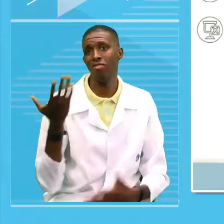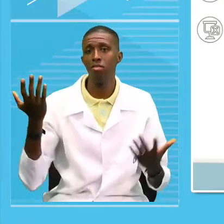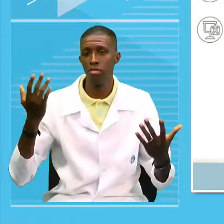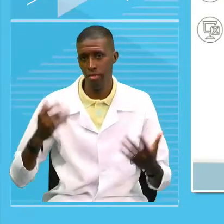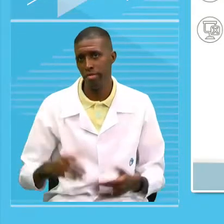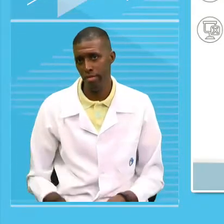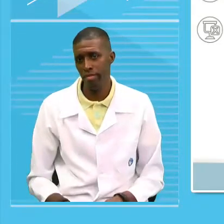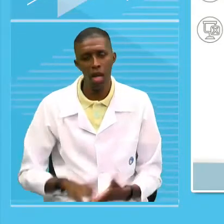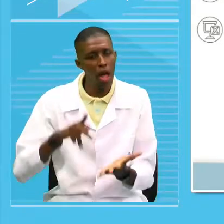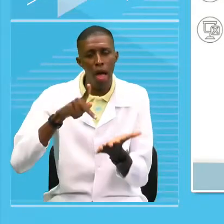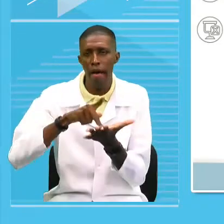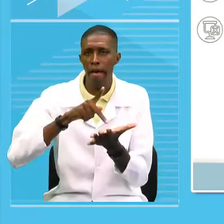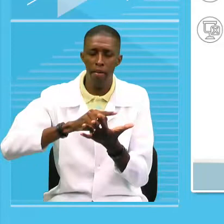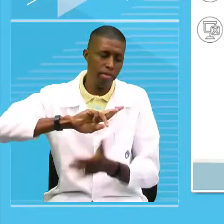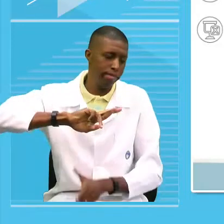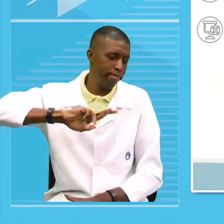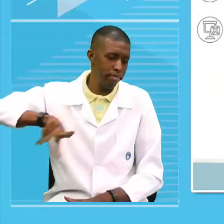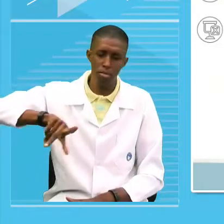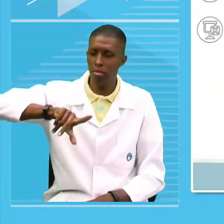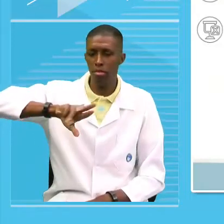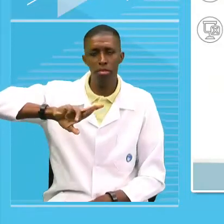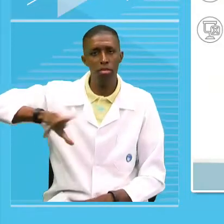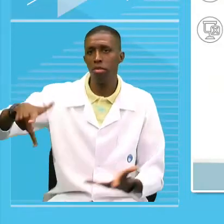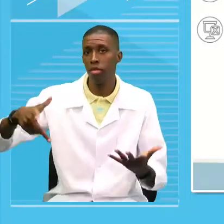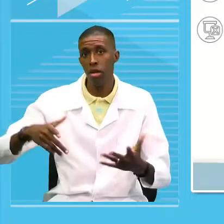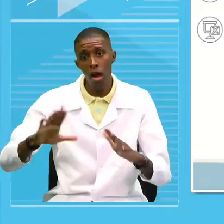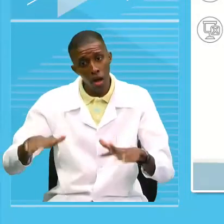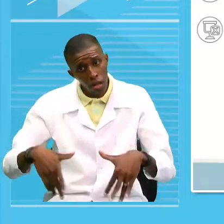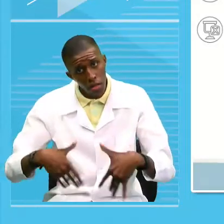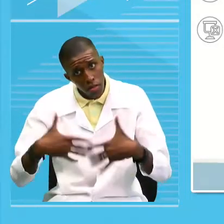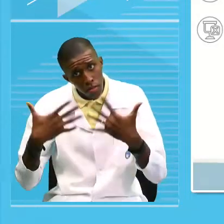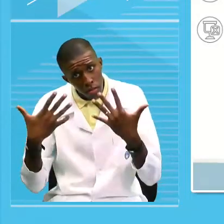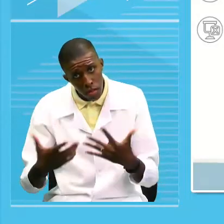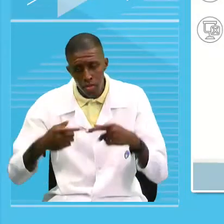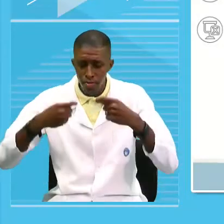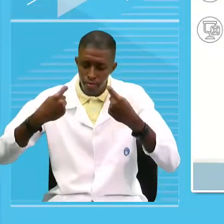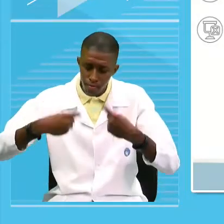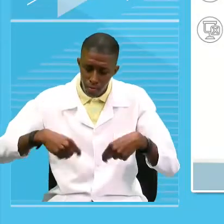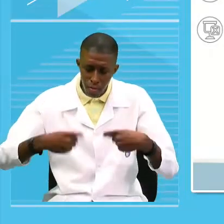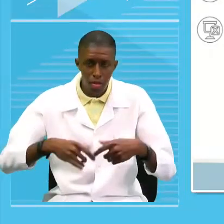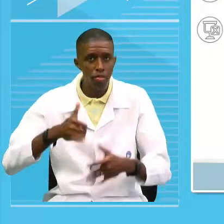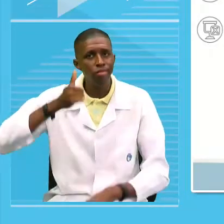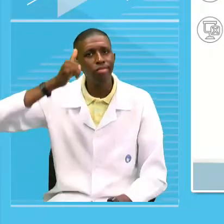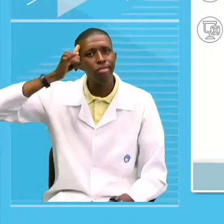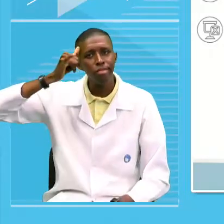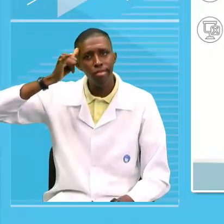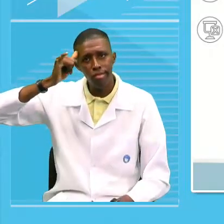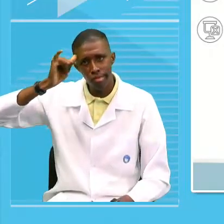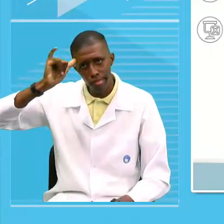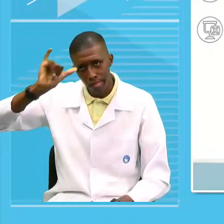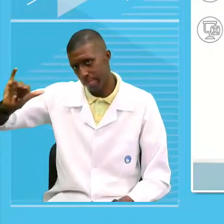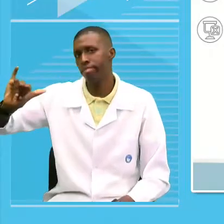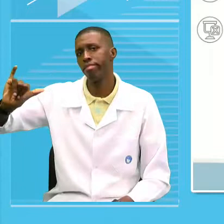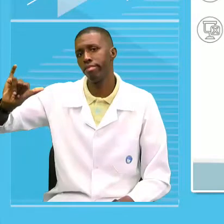informação e muita fake News também sobre as maneiras que a gente poderia se proteger do vírus e eu lembro que uma vez